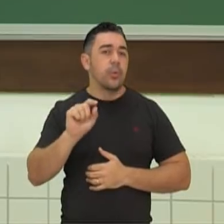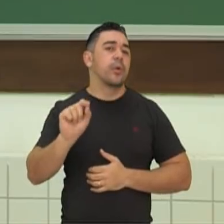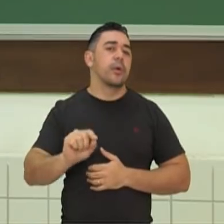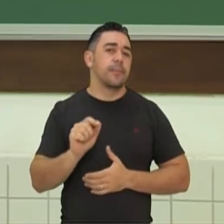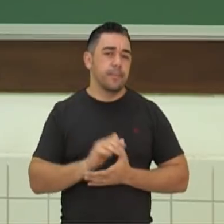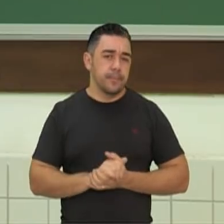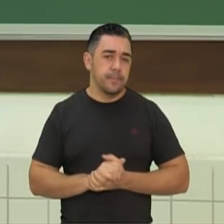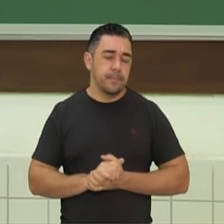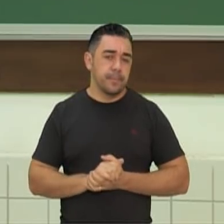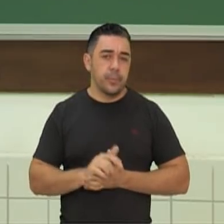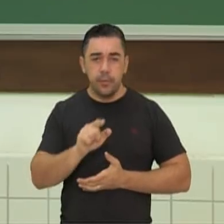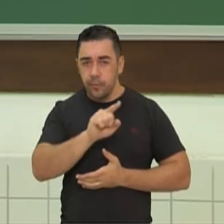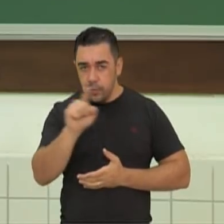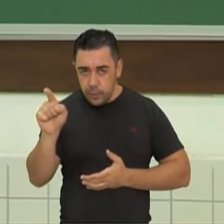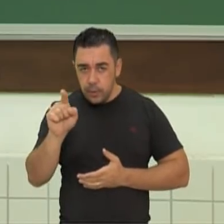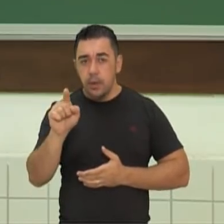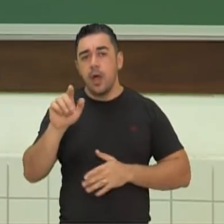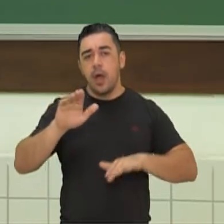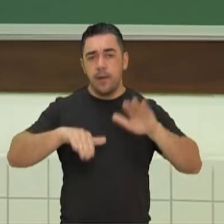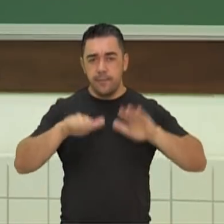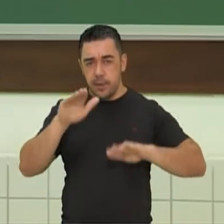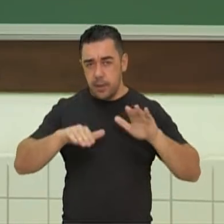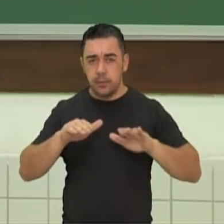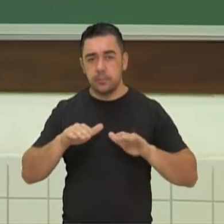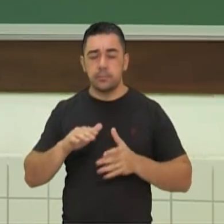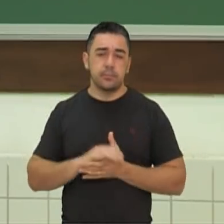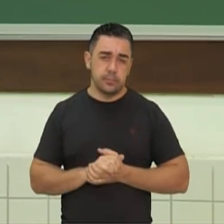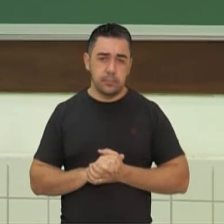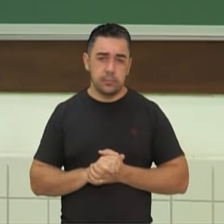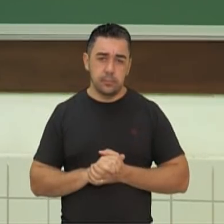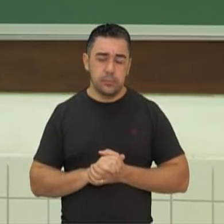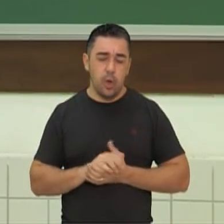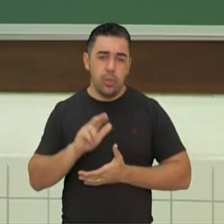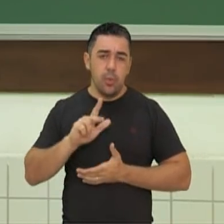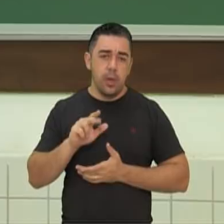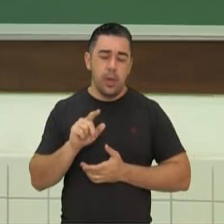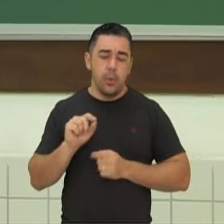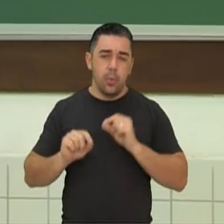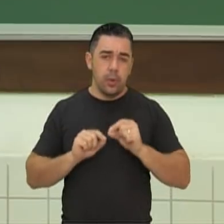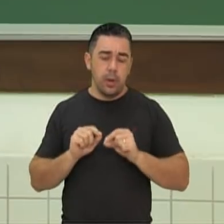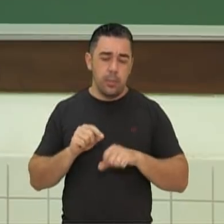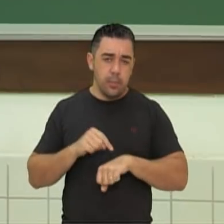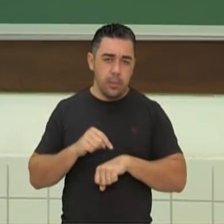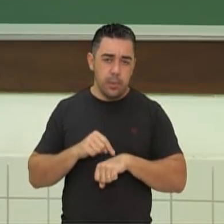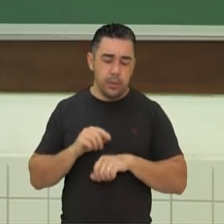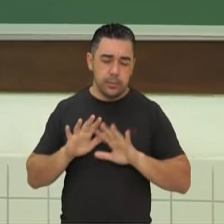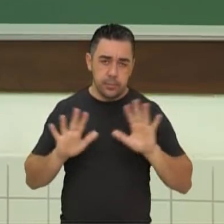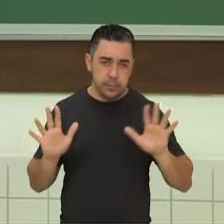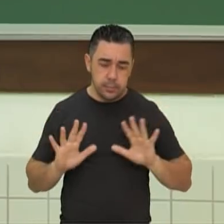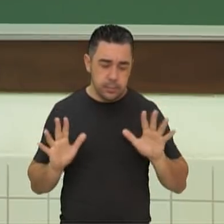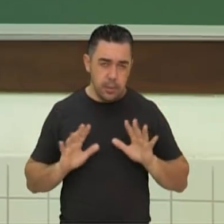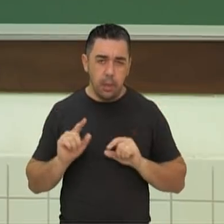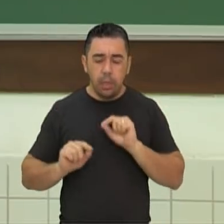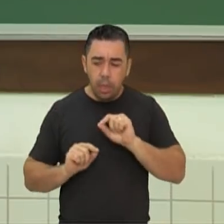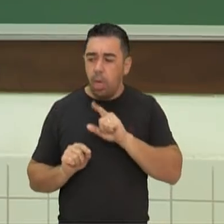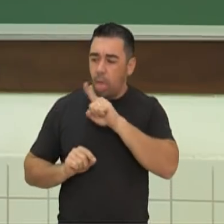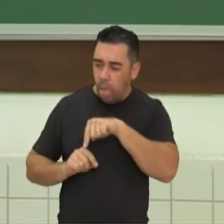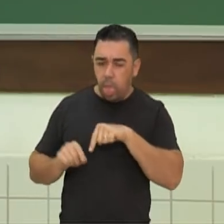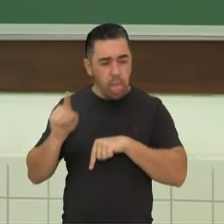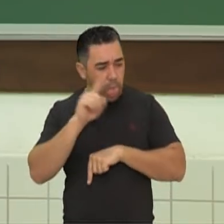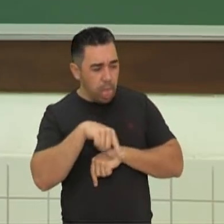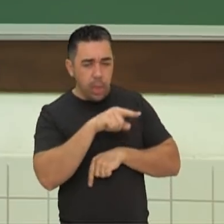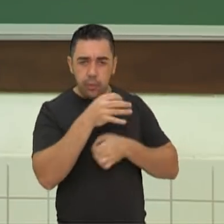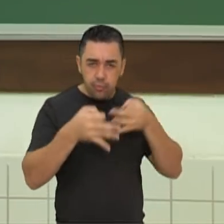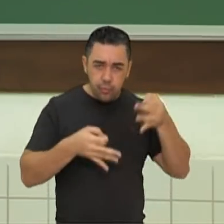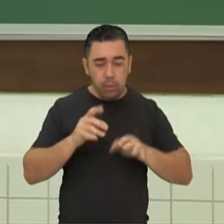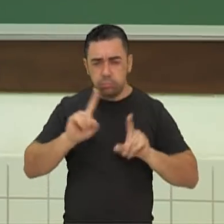que aqueles alunos que por alguma razão, né, nós não vamos fazer juízo de valor em momento algum, não é esse o mérito, não é disso que nós